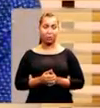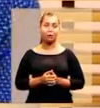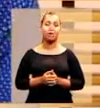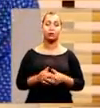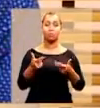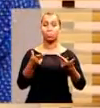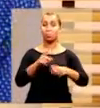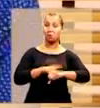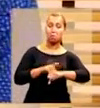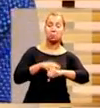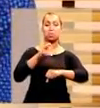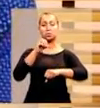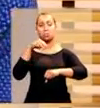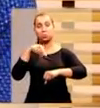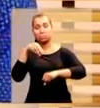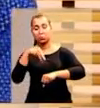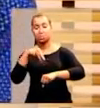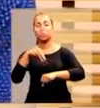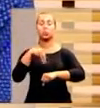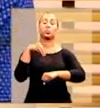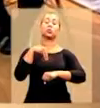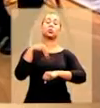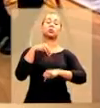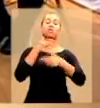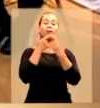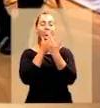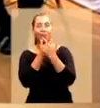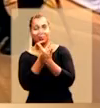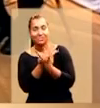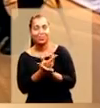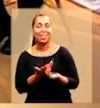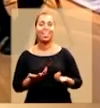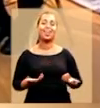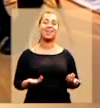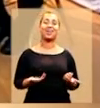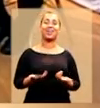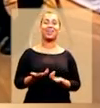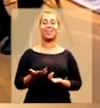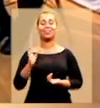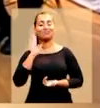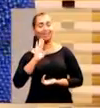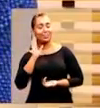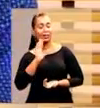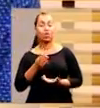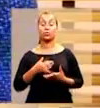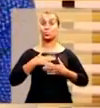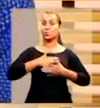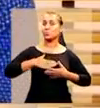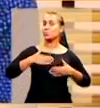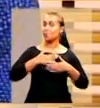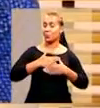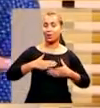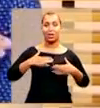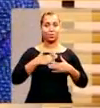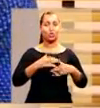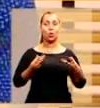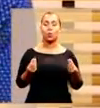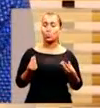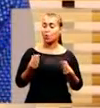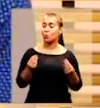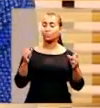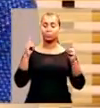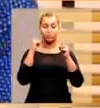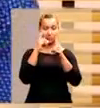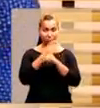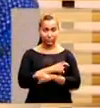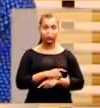Trazer ali uma hora, ali, 50 minutos, dá risada e curte. E foi muito prazeroso, com um monte